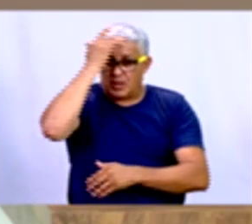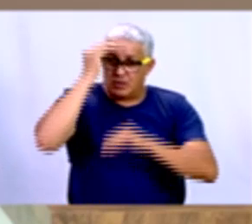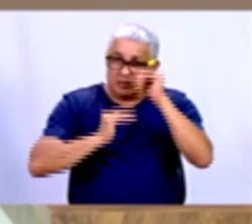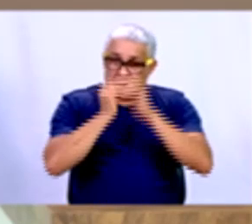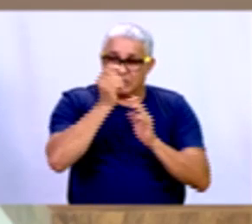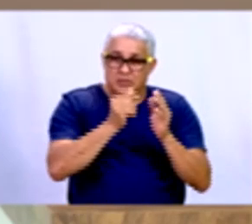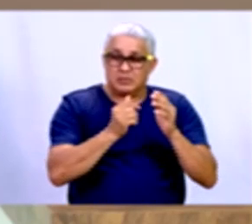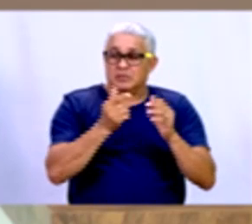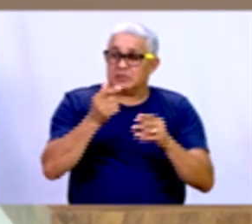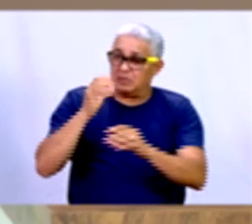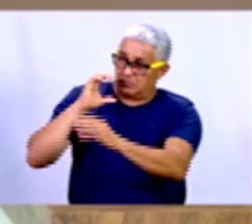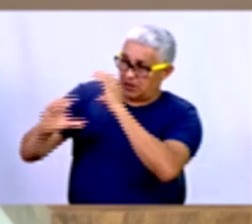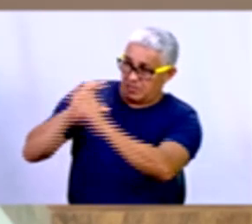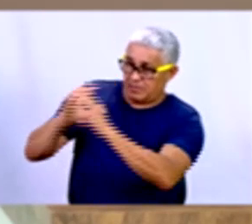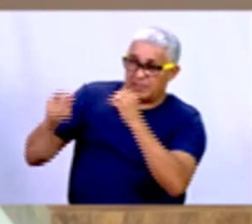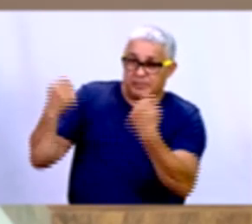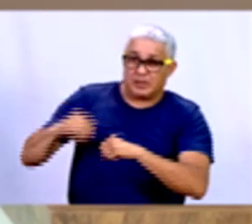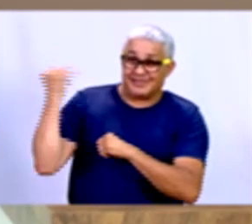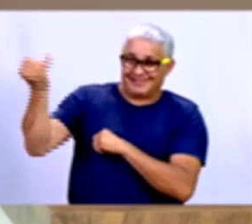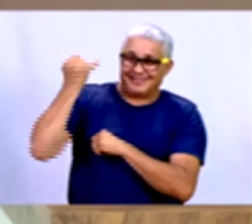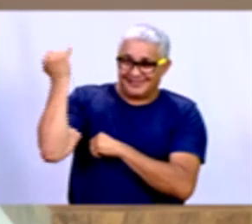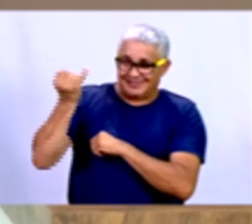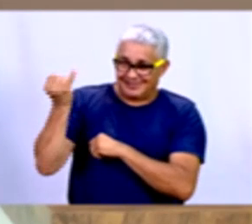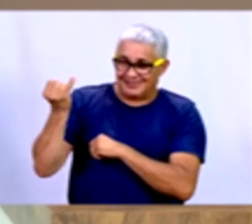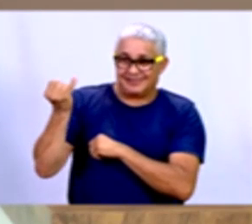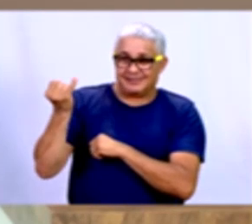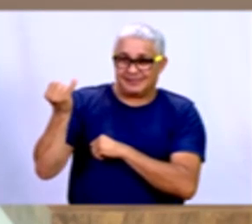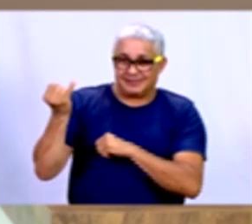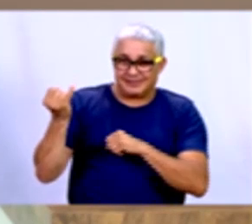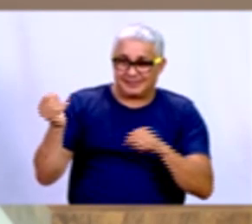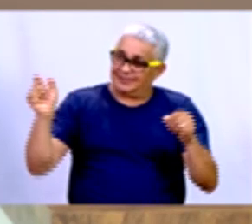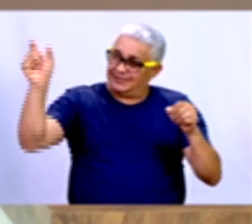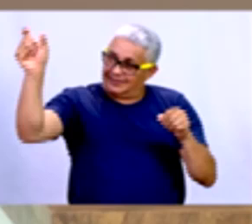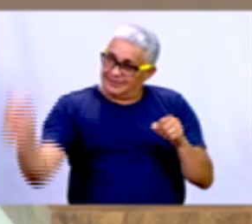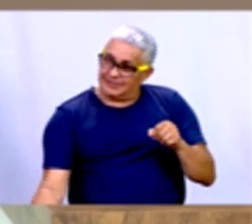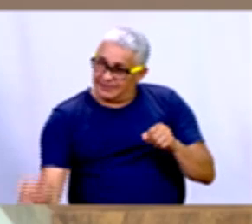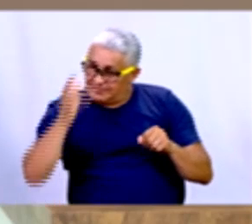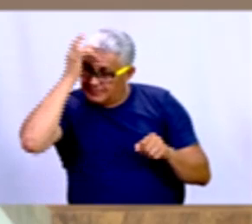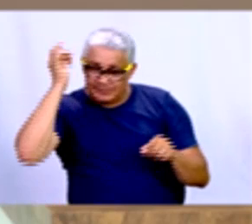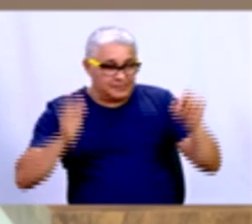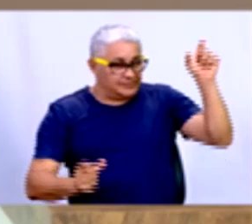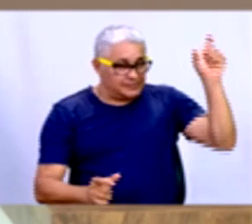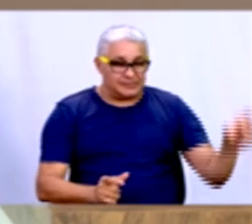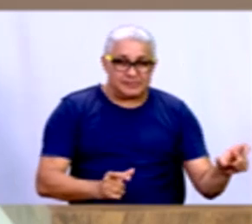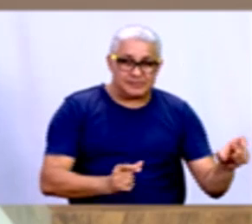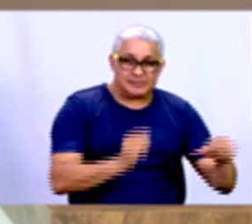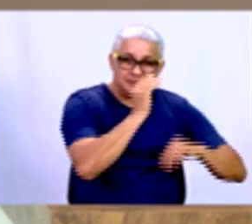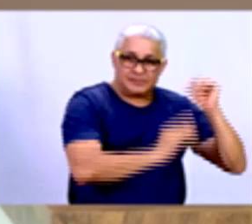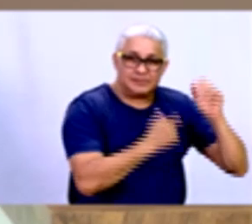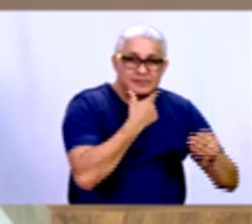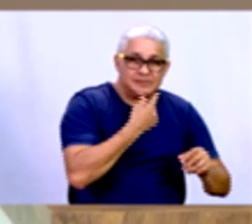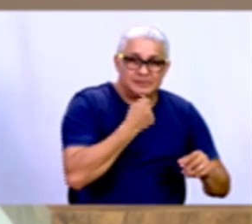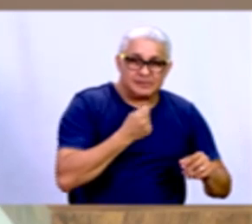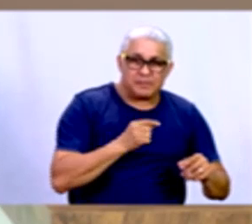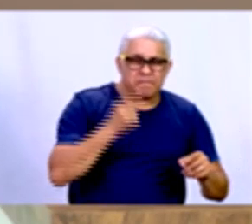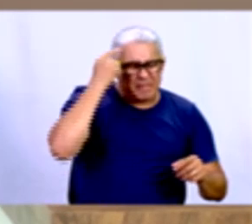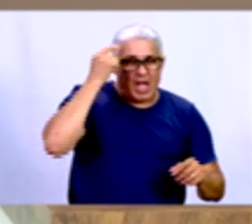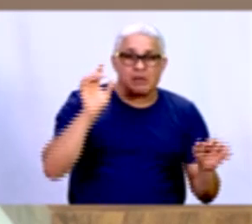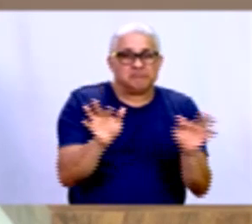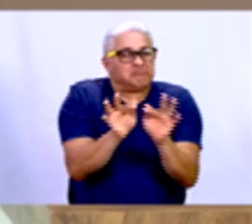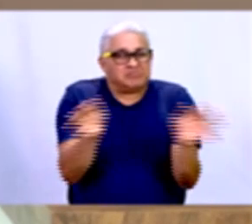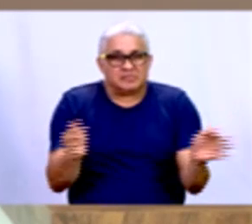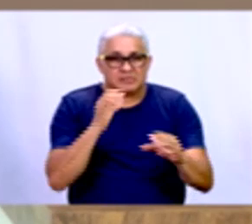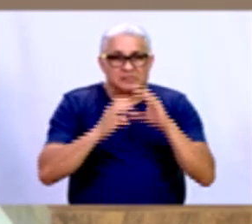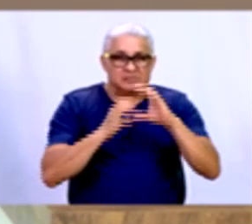comunicação entre o desenvolvedor e o usuário, de fato, ela é muito crítica no desenvolvimento de software. A gente acha que a comunicação é simples, mas sempre há